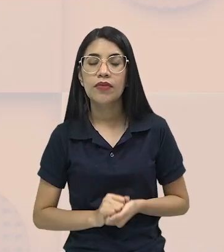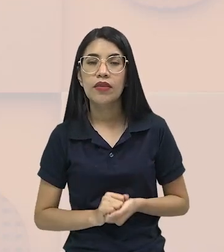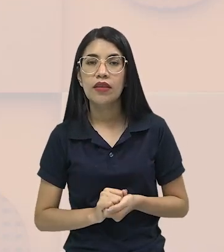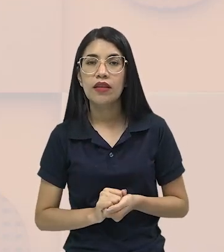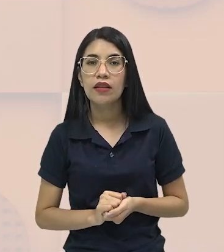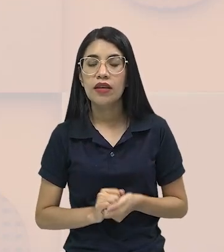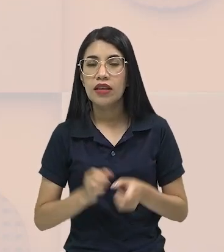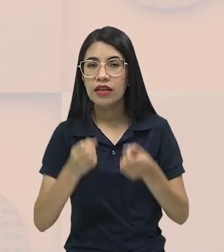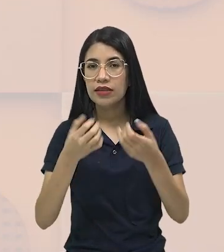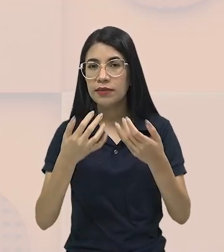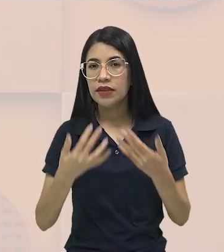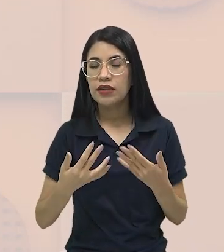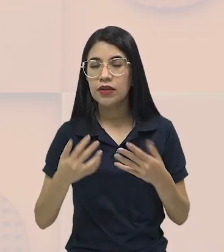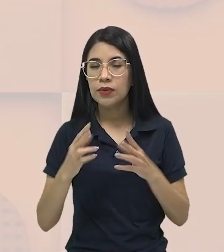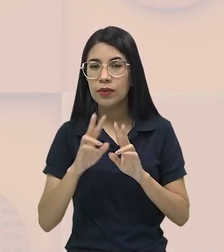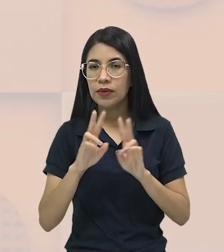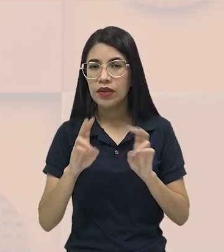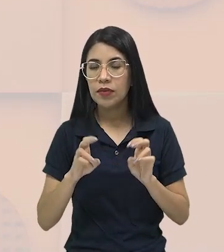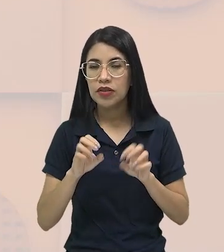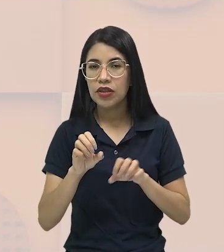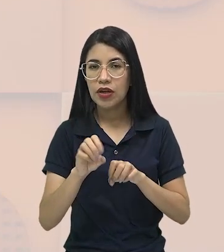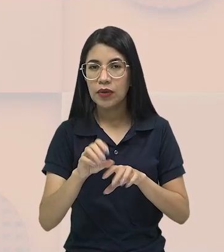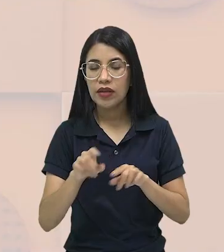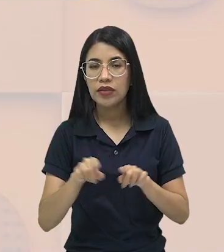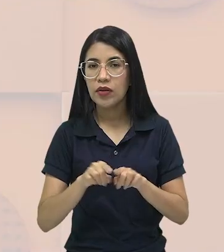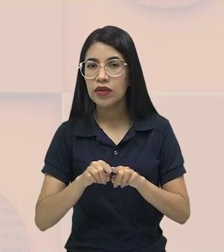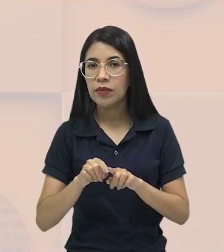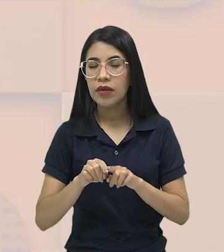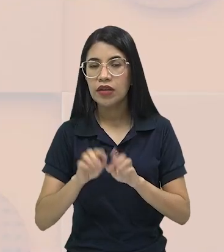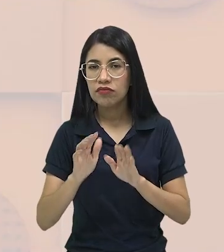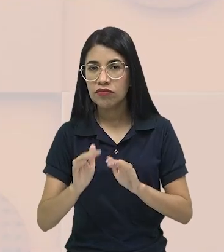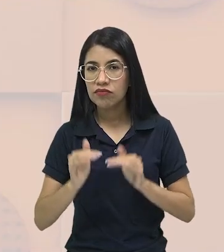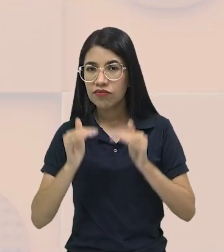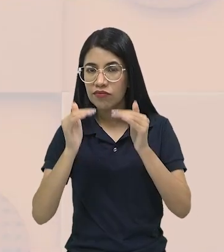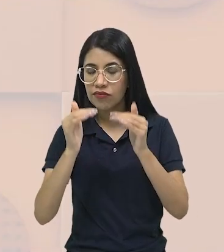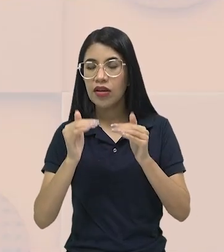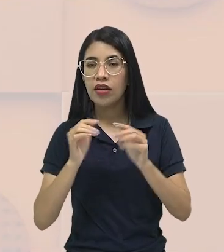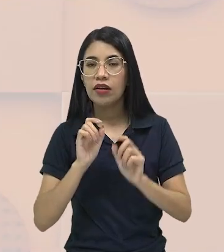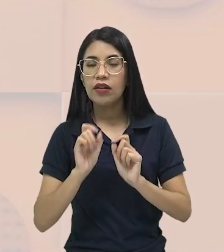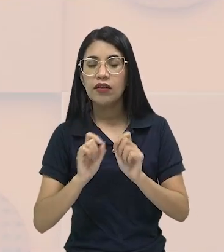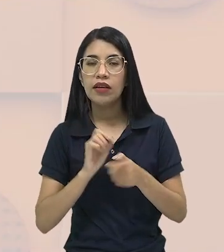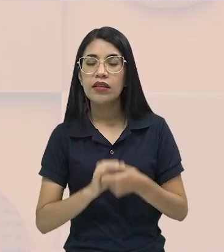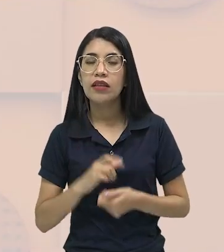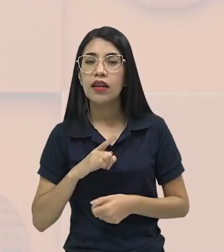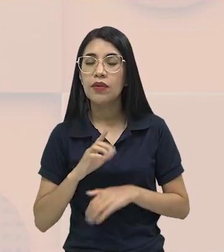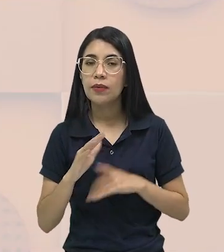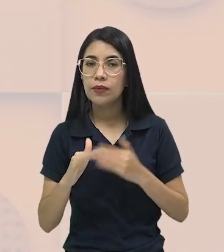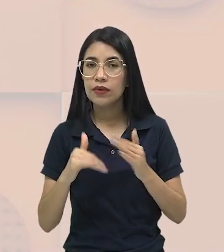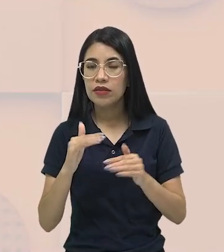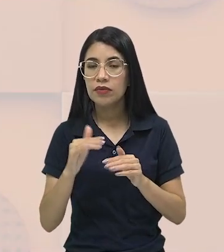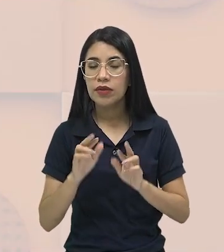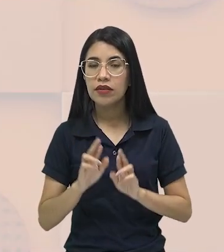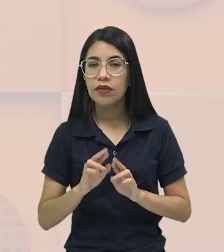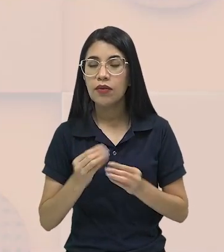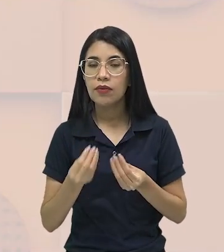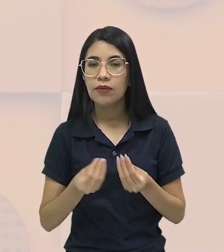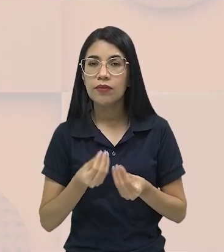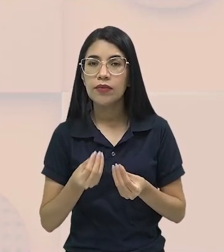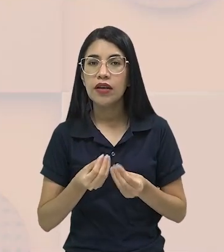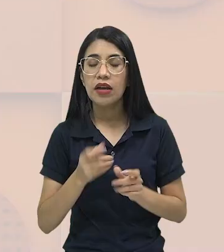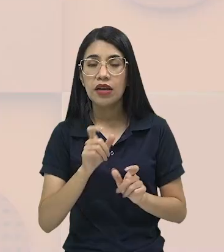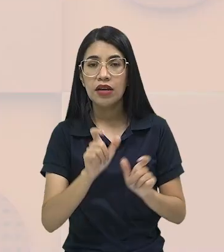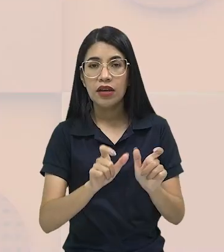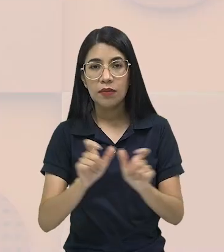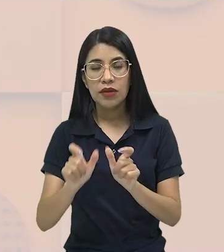de educação e educação superior, estamos falando aí, né, de uma linha de desenvolvimento aonde